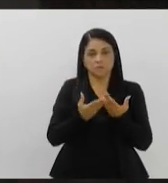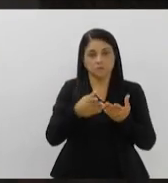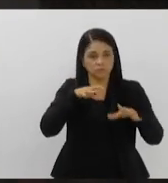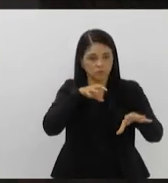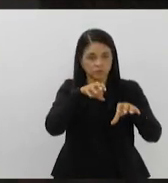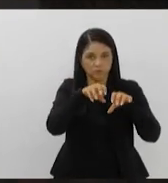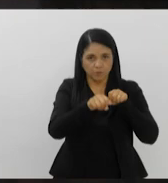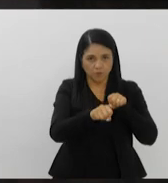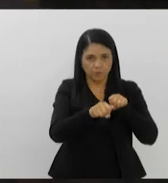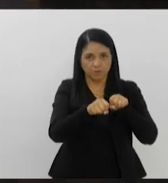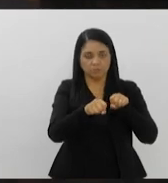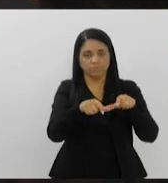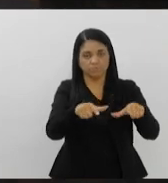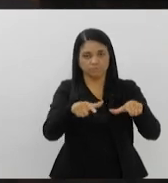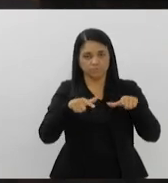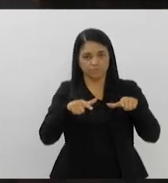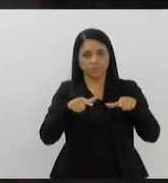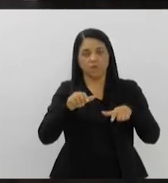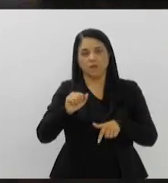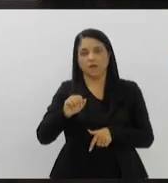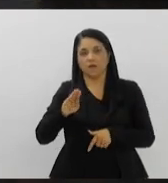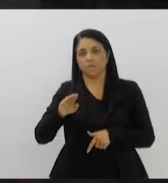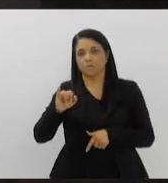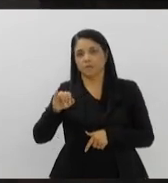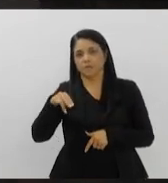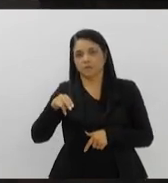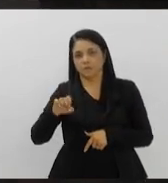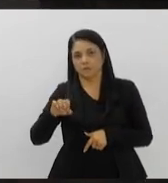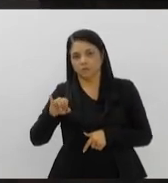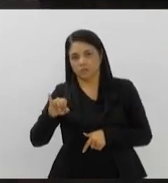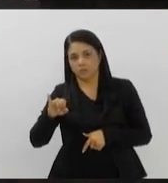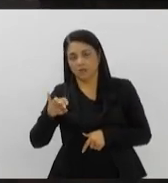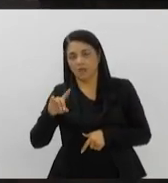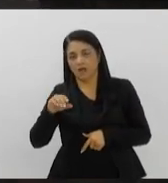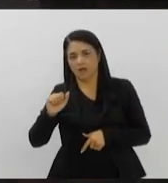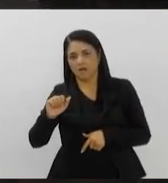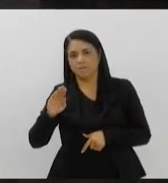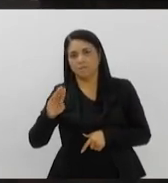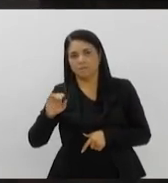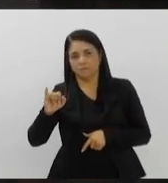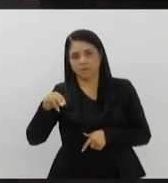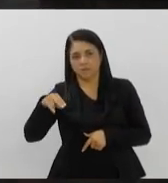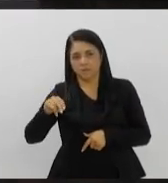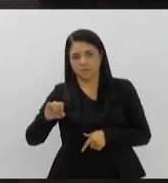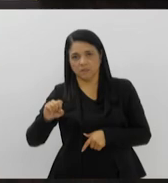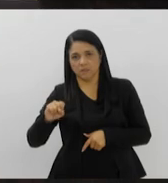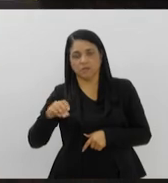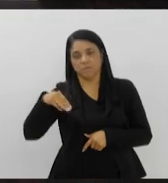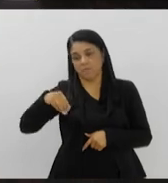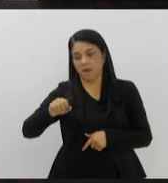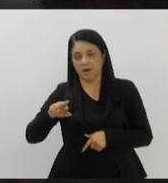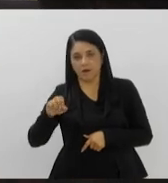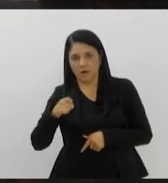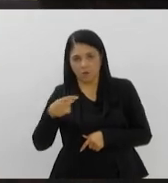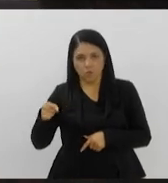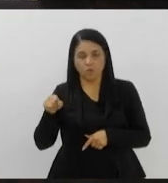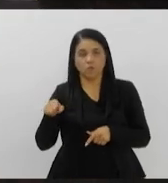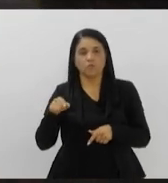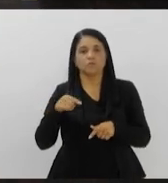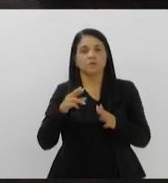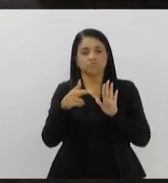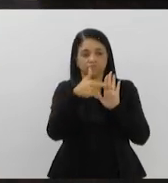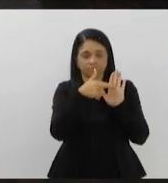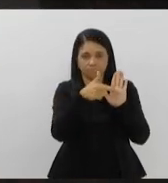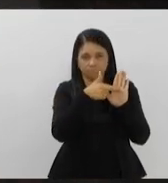diploma Abdias do Nascimento a Marcão Marco Aurélio de Oliveira. Parecer da Comissão de Normas Internas